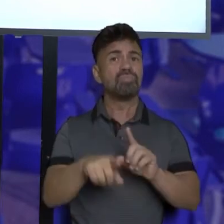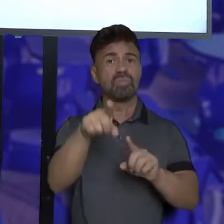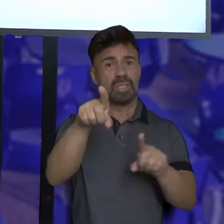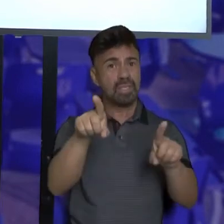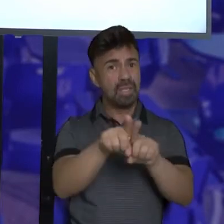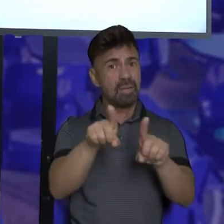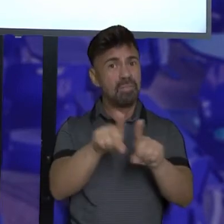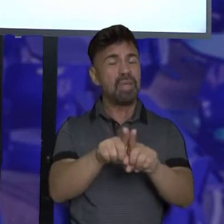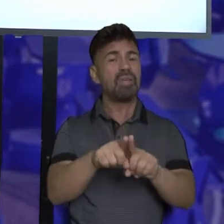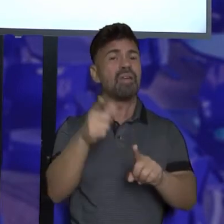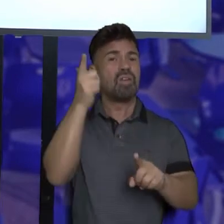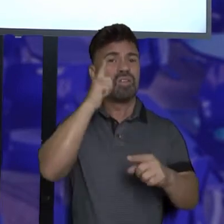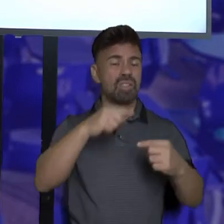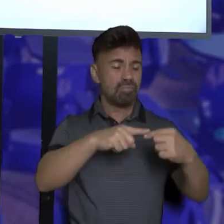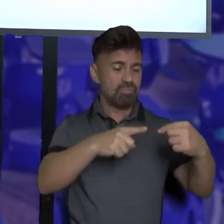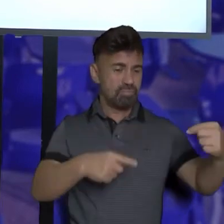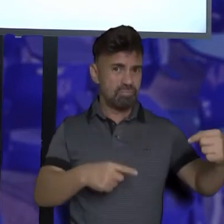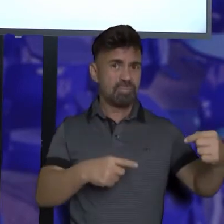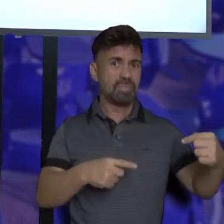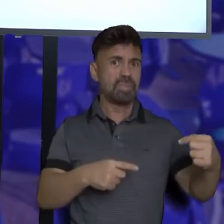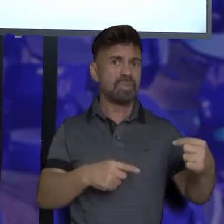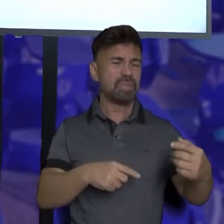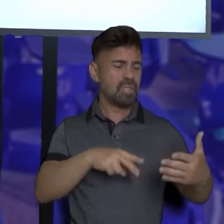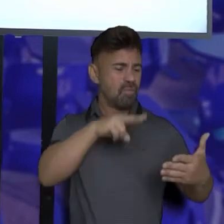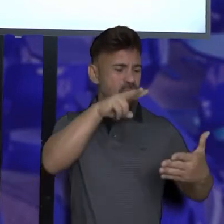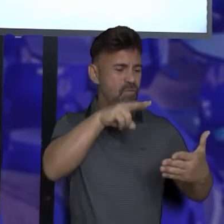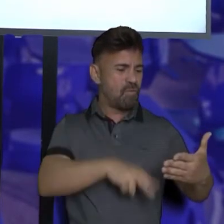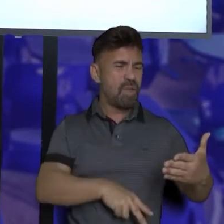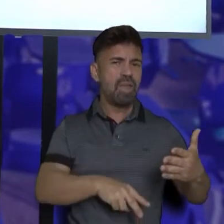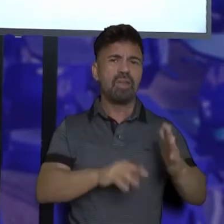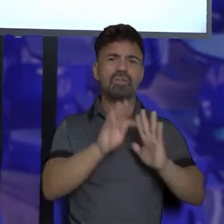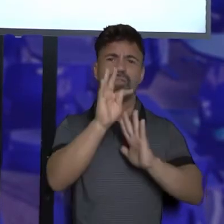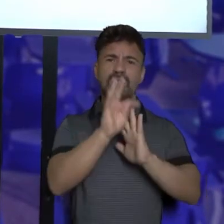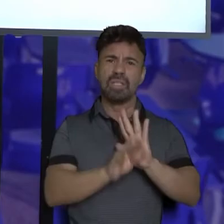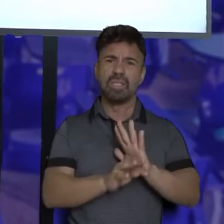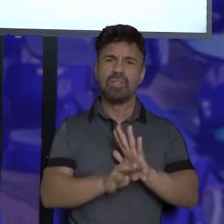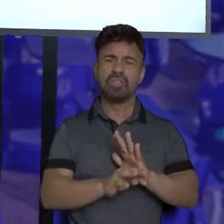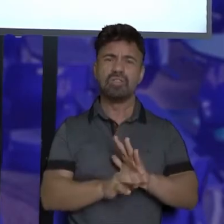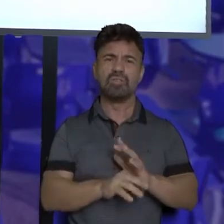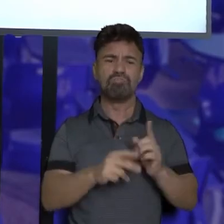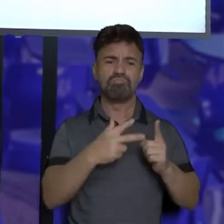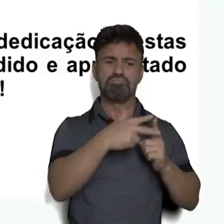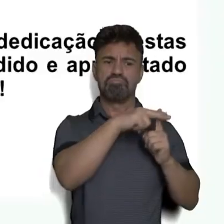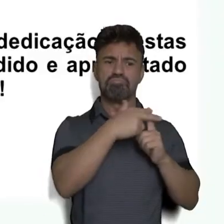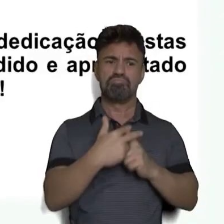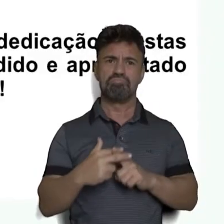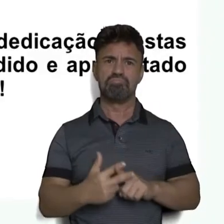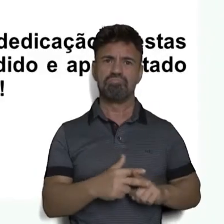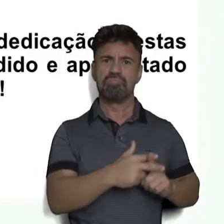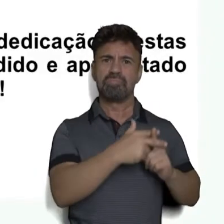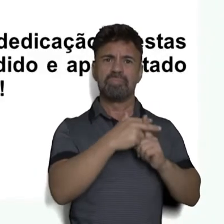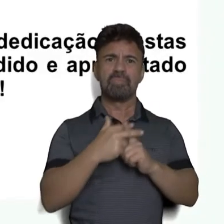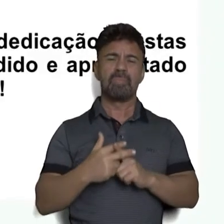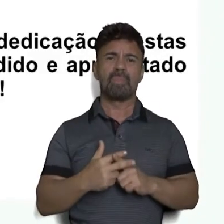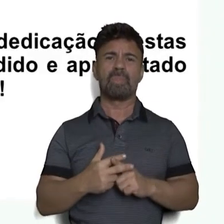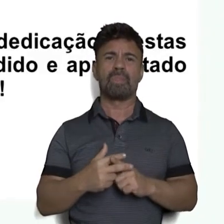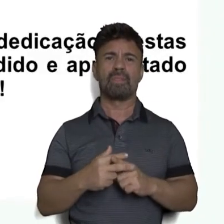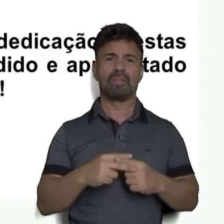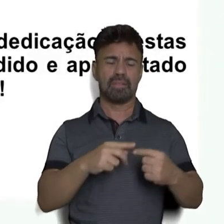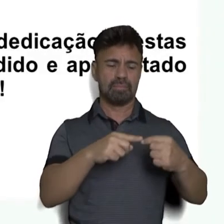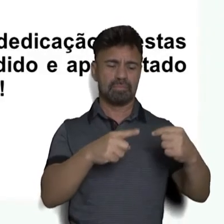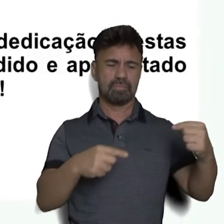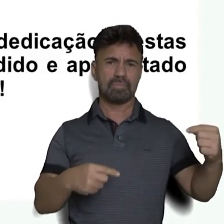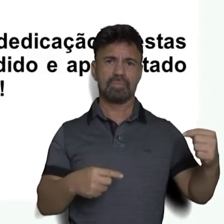seu texto e dar uma olhadinha novamente nesse texto que você criou sobre bullying. e, como diz aqui na sua apostila, na